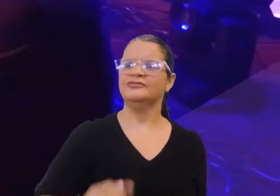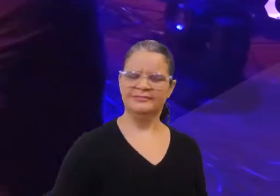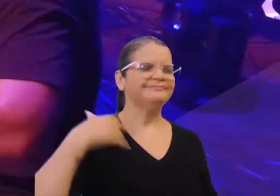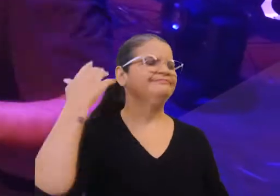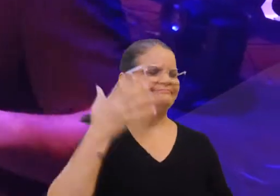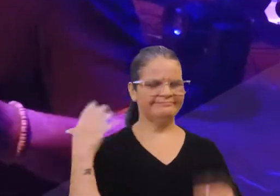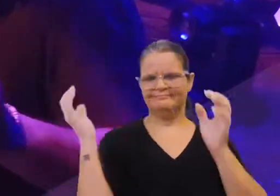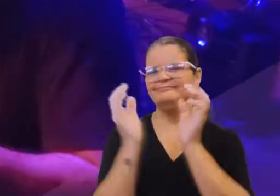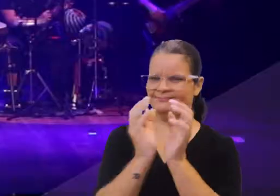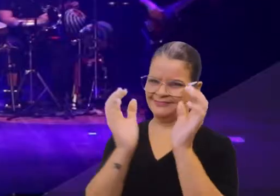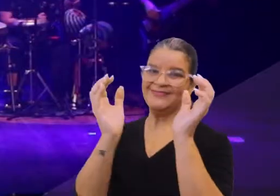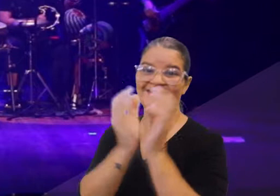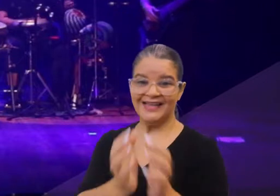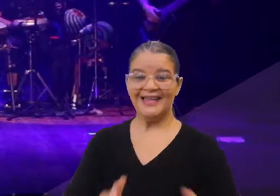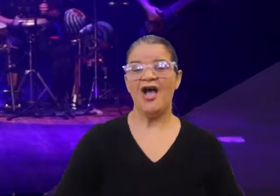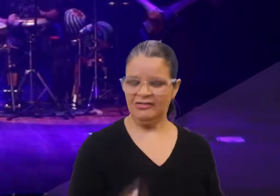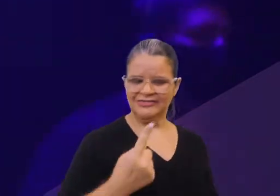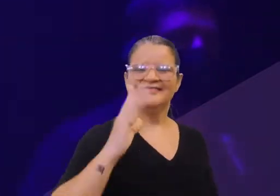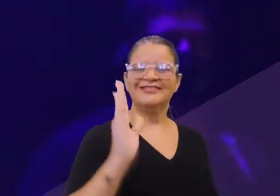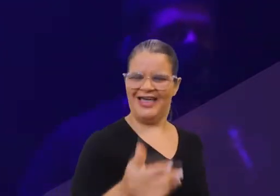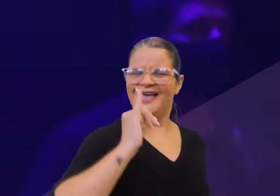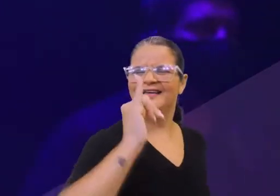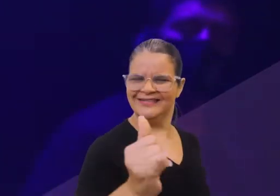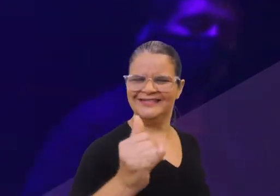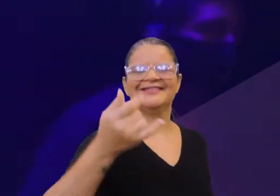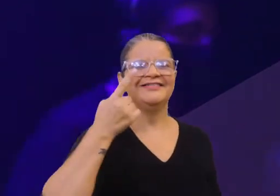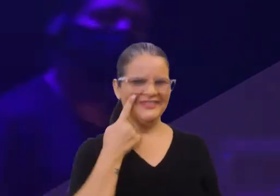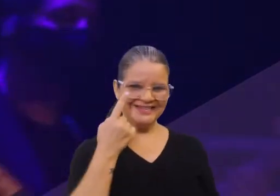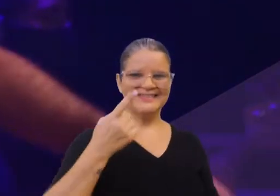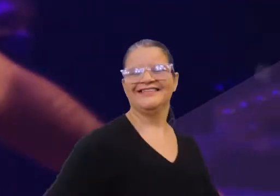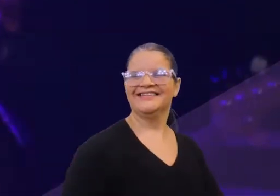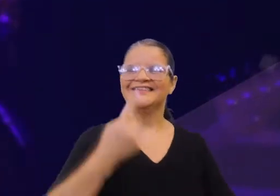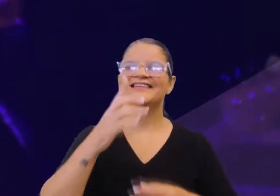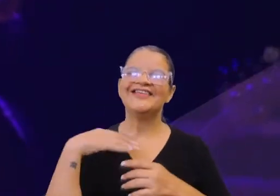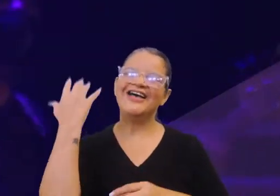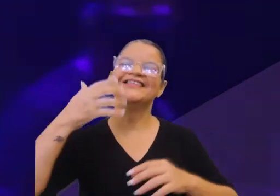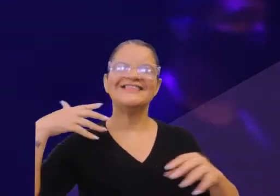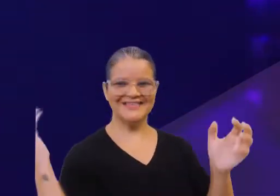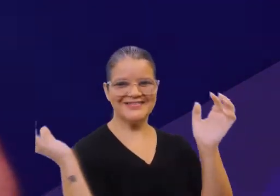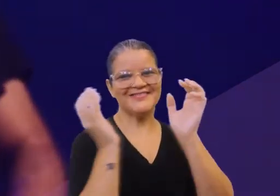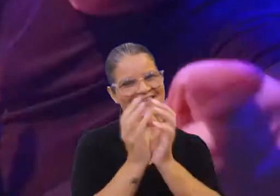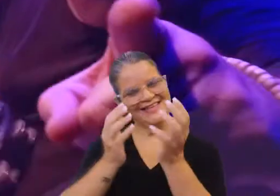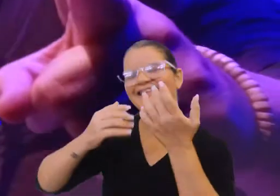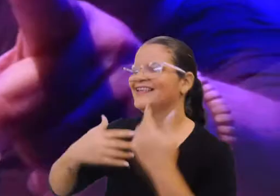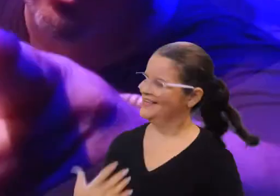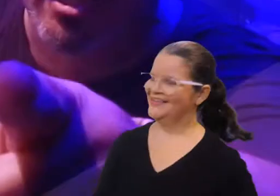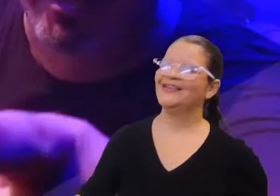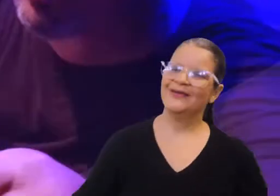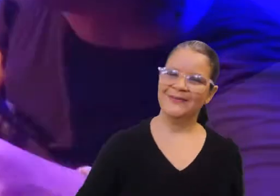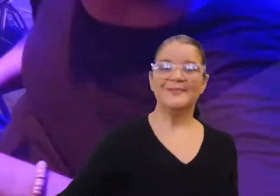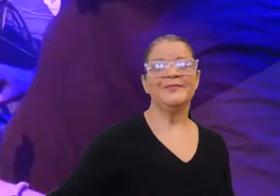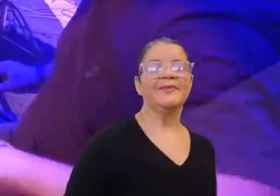Oxe, esse é o som do Recife, oxe, eu já te disse, Cris, oxe, esse é o som do Recife.